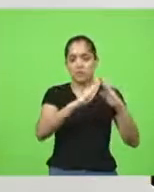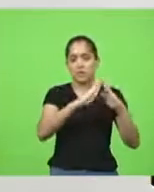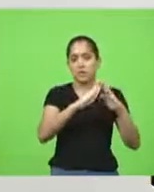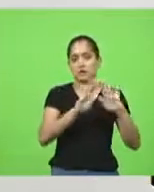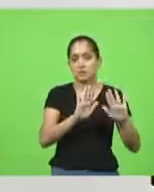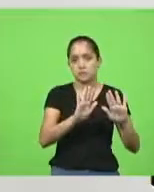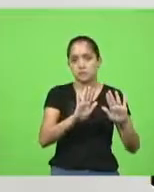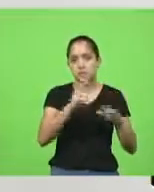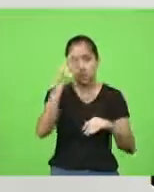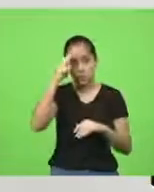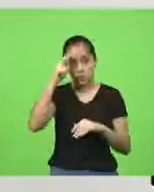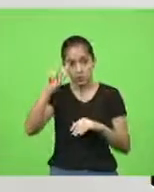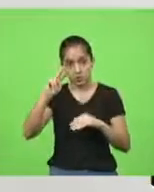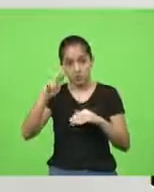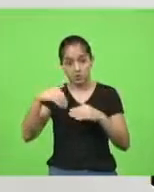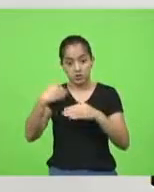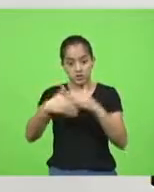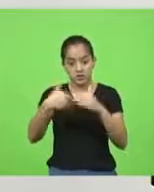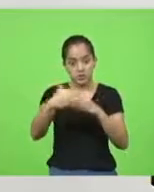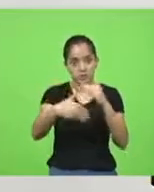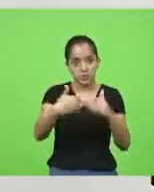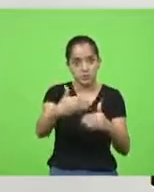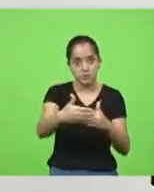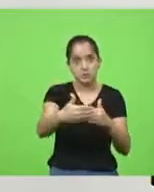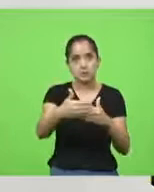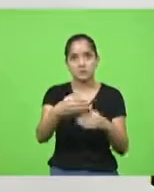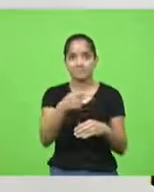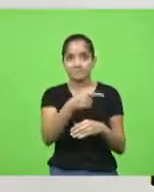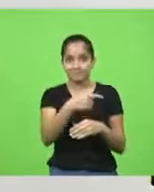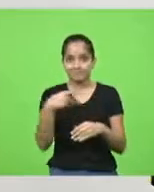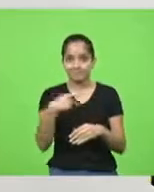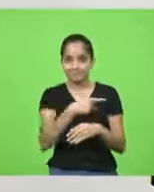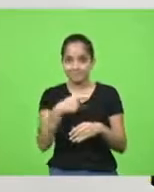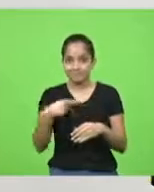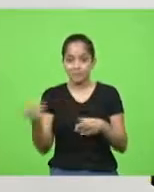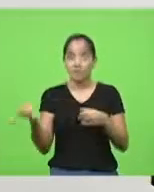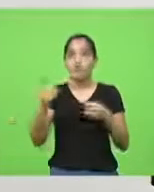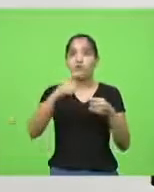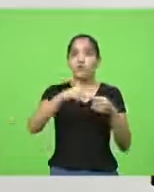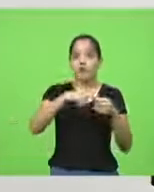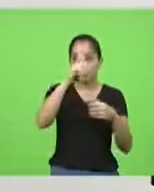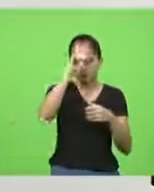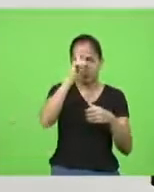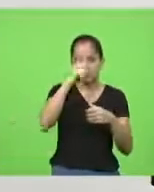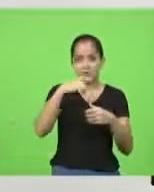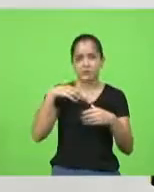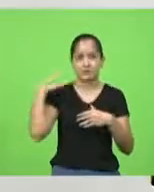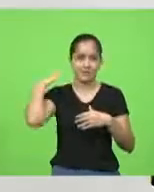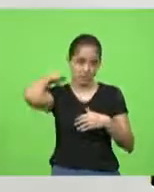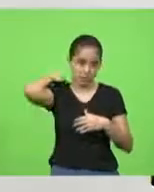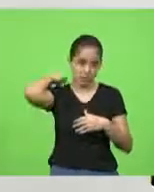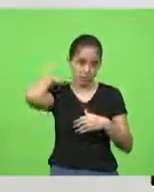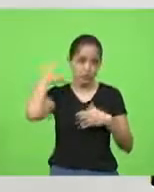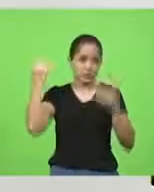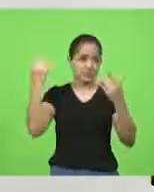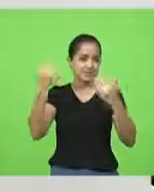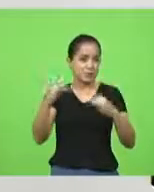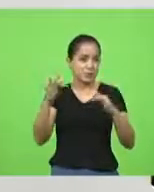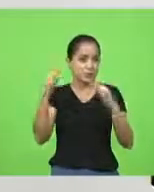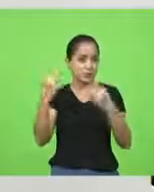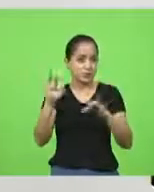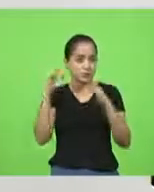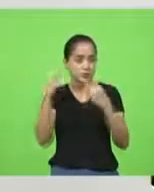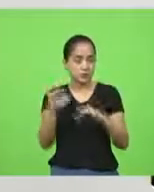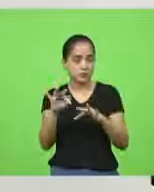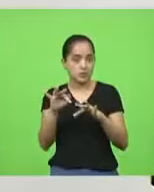2 dias depois, esse querido pastor volta com fortes dores nas costas e